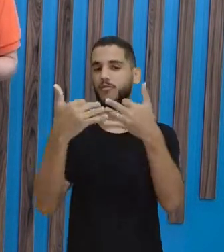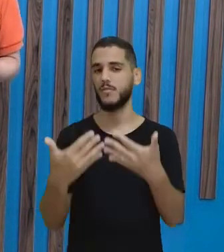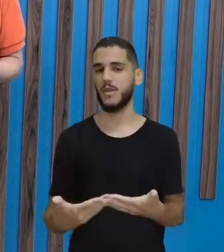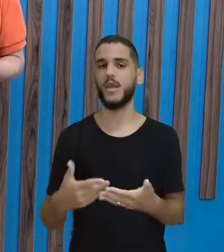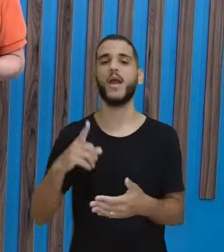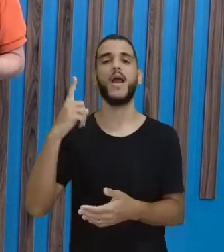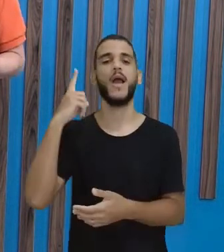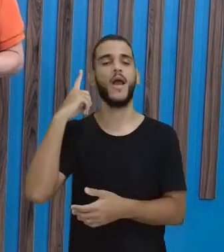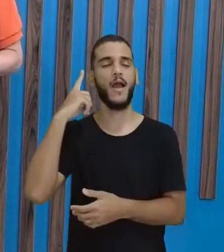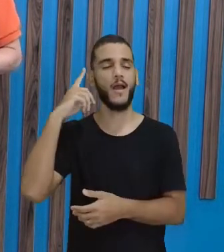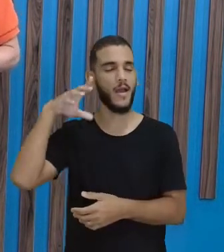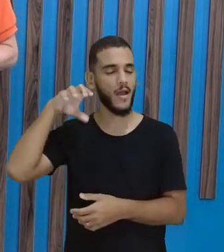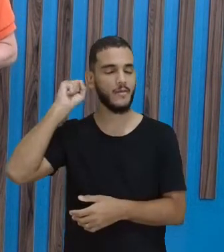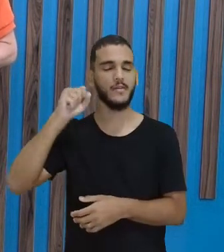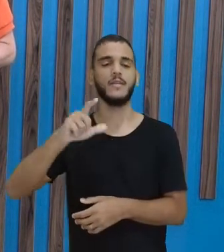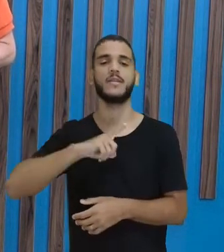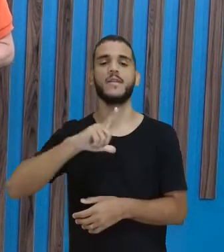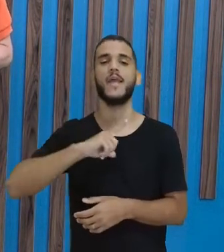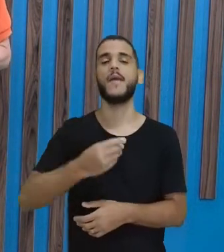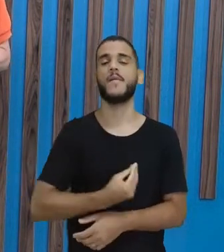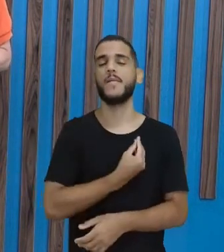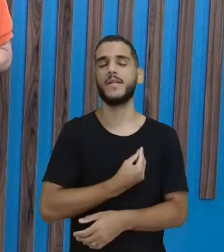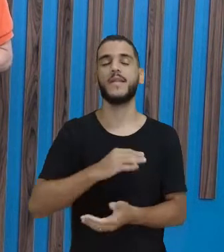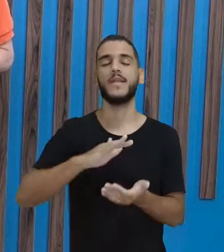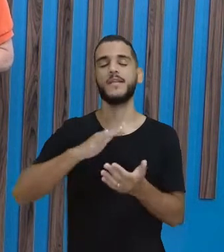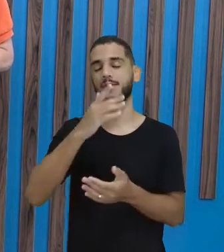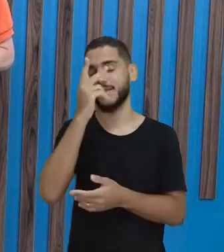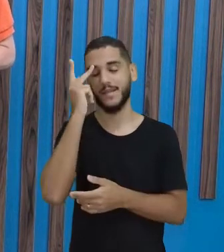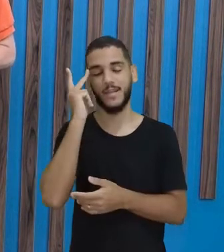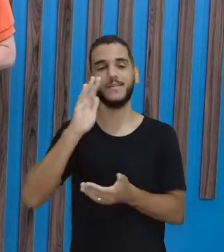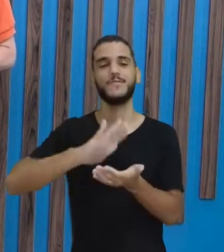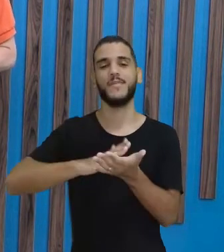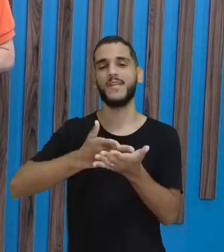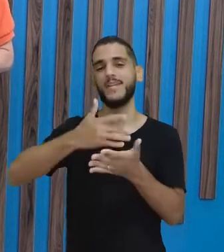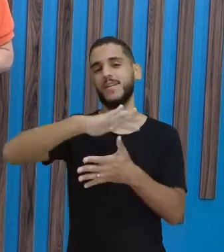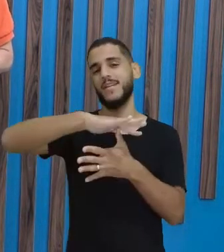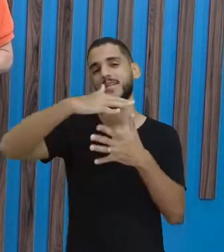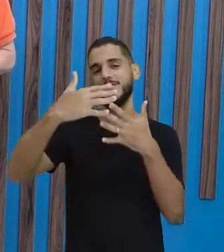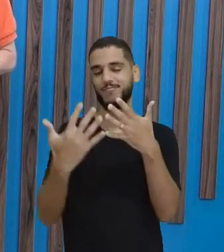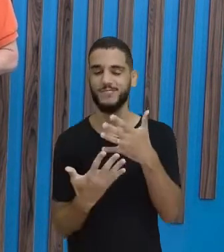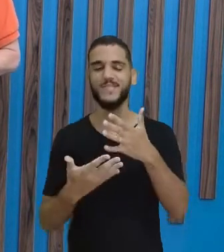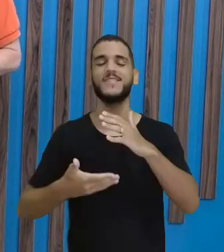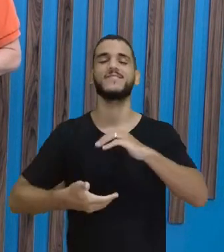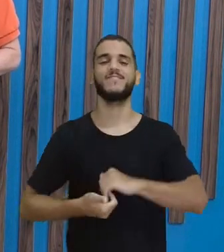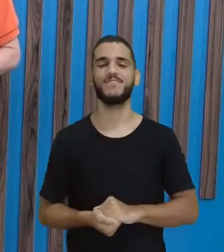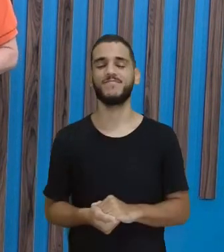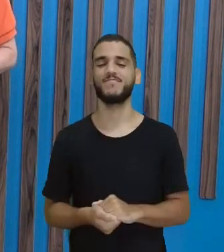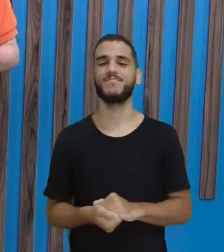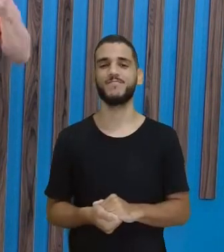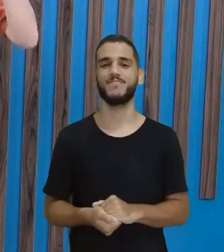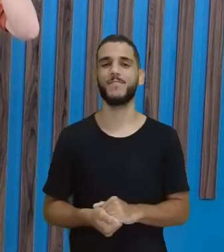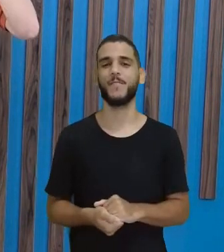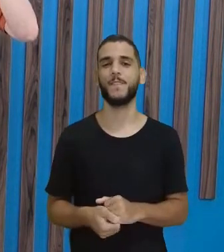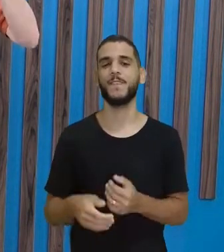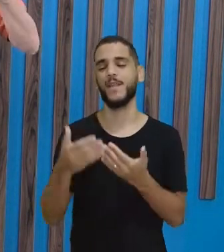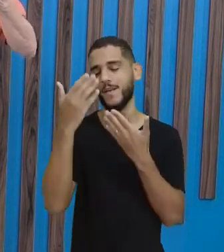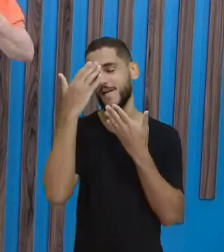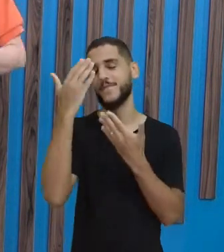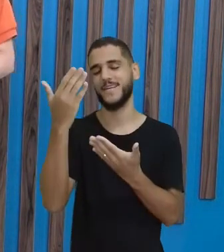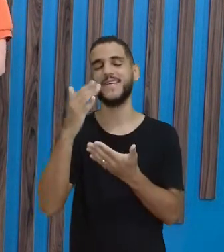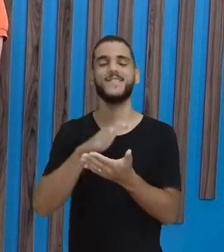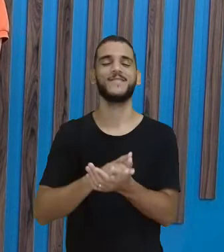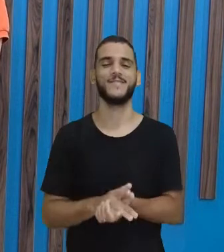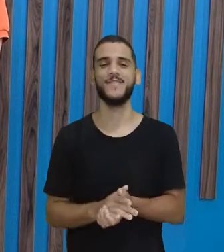antes da gente começar a nossa aula, temos aqui a presença do Clisman, que está fazendo, é o nosso tradutor de Libras, né? Clisman, muito obrigada pela